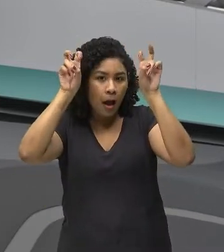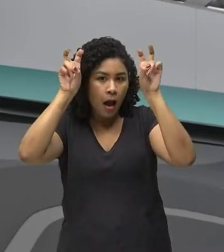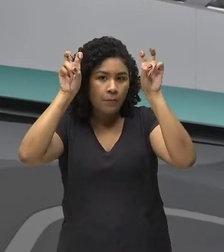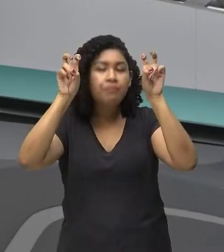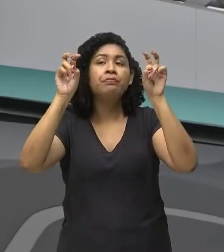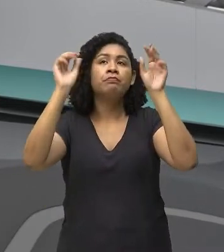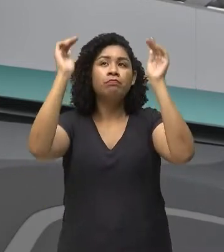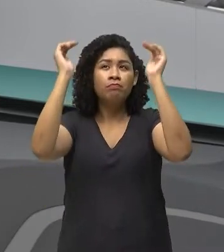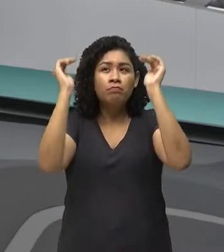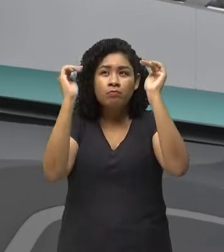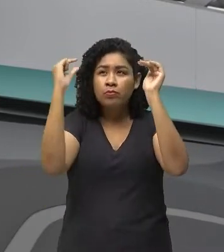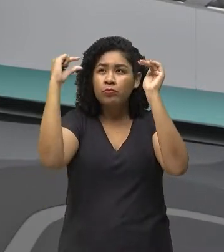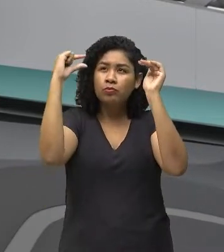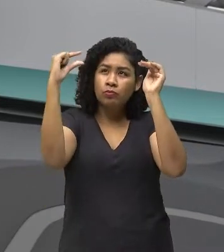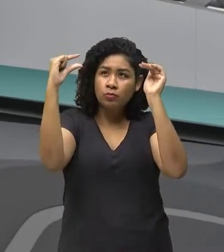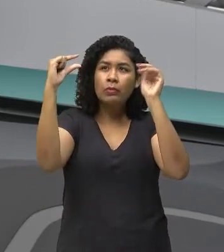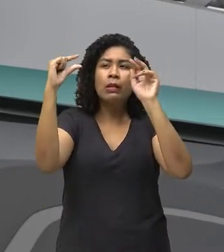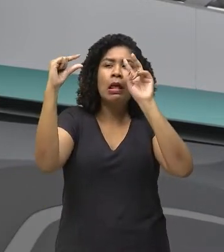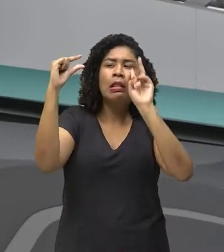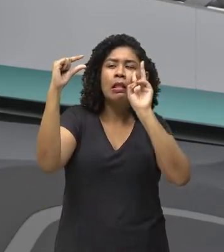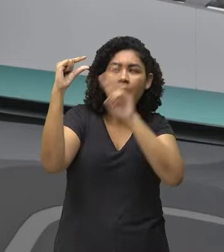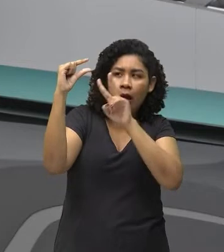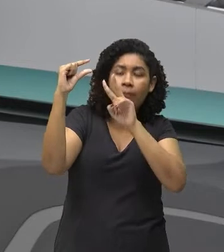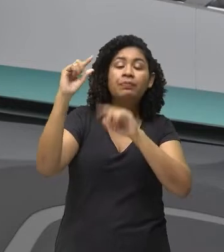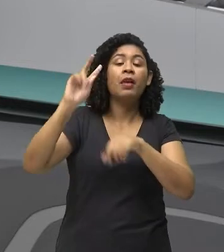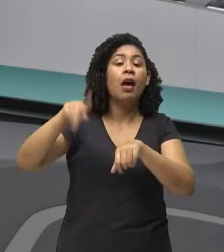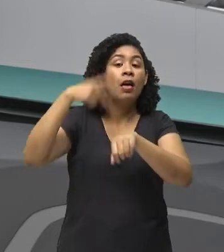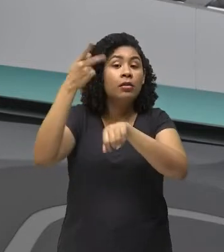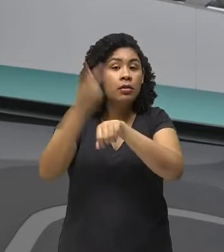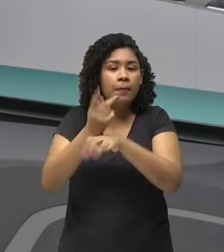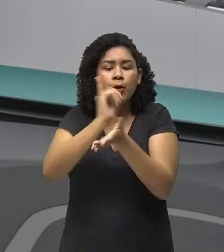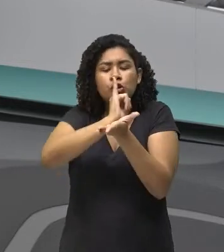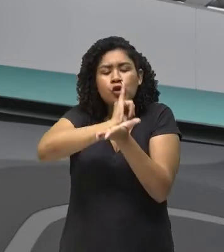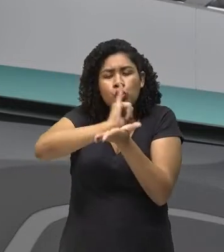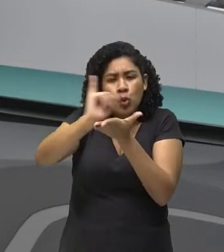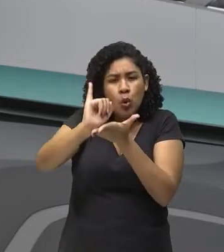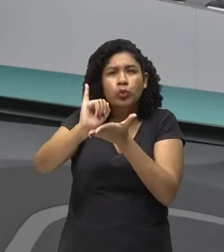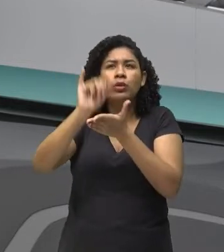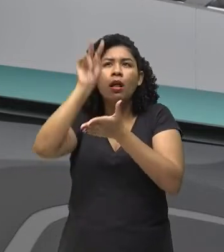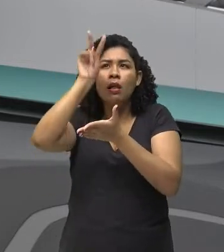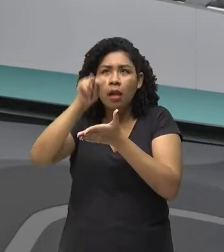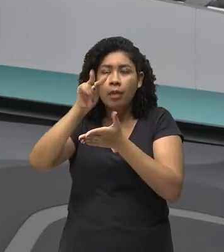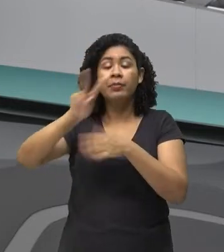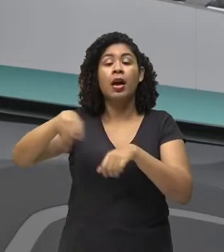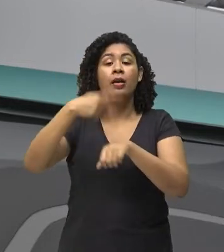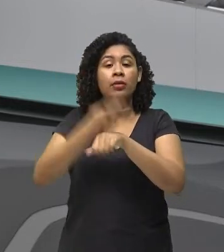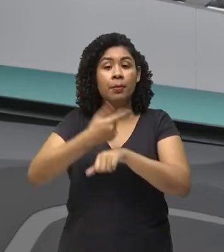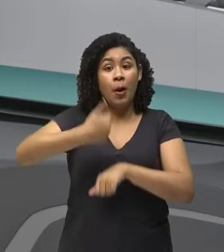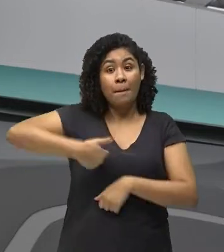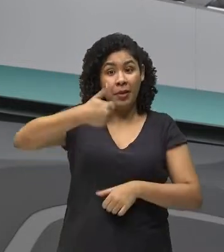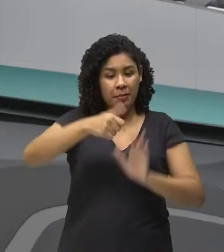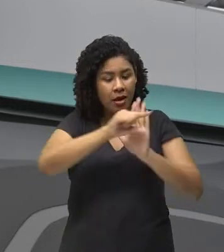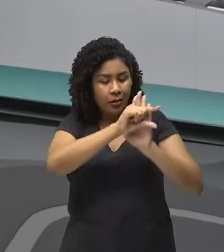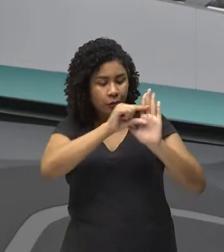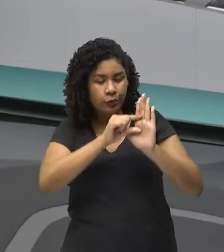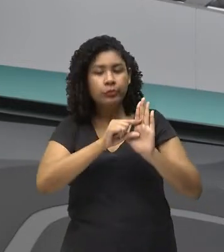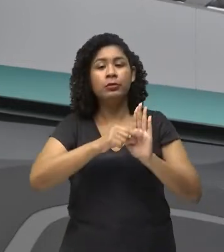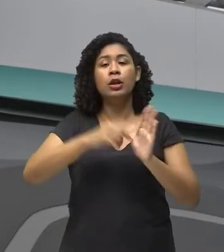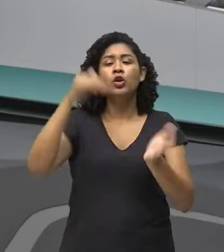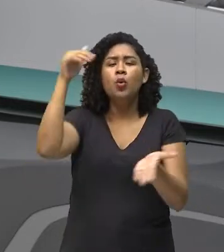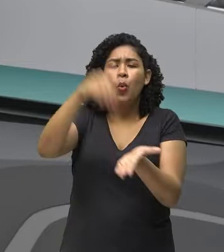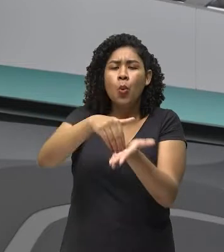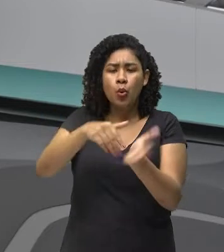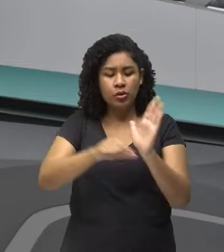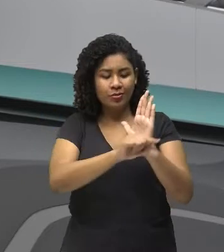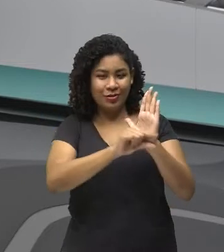embaixo, entrando mais no texto, ler o primeiro e o último parágrafos. Por que o primeiro? O primeiro apresenta mais ou menos a ideia